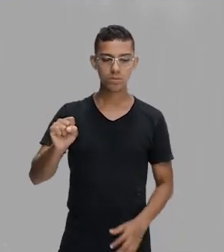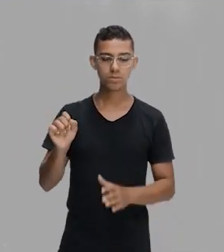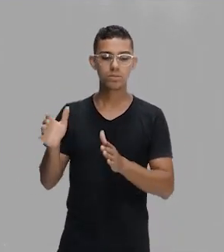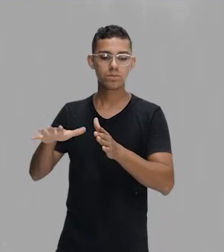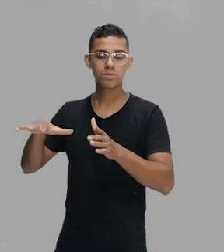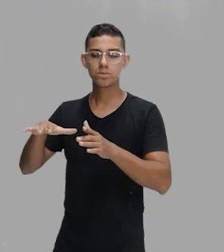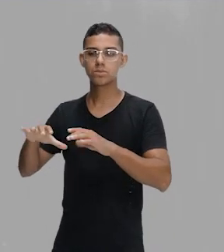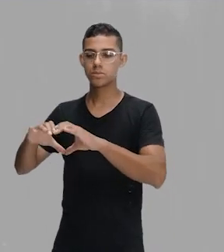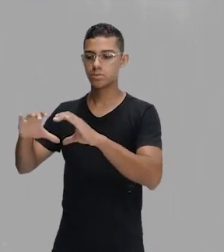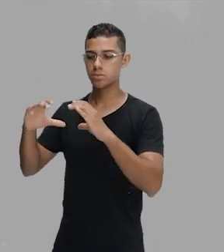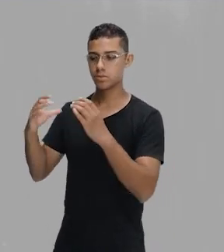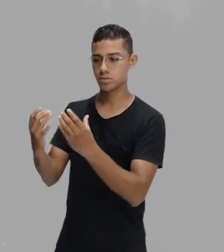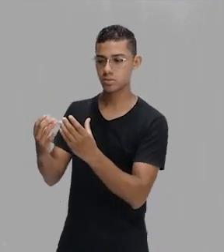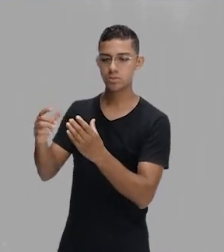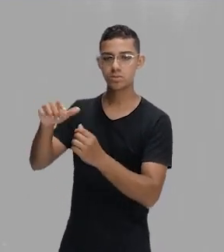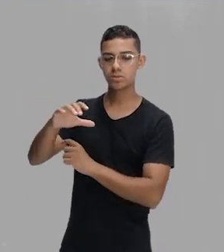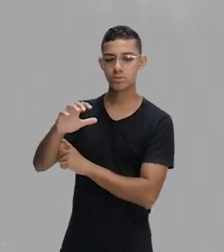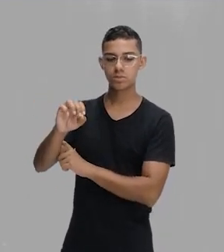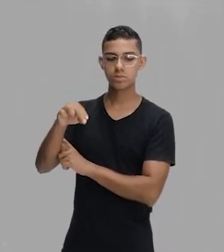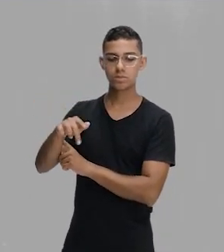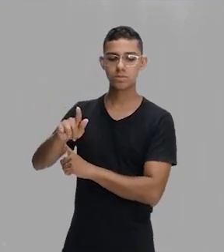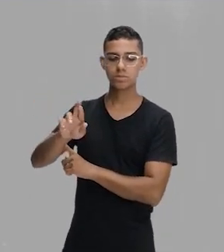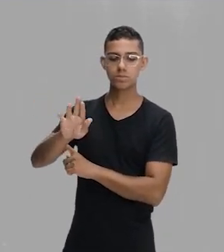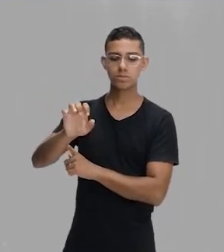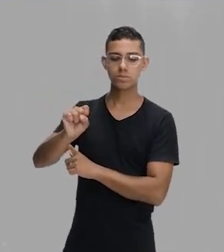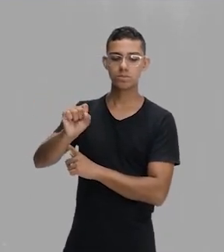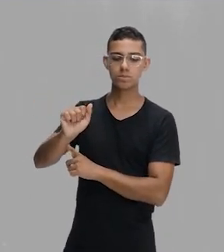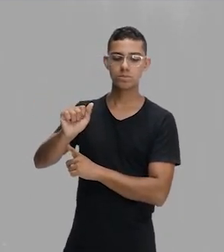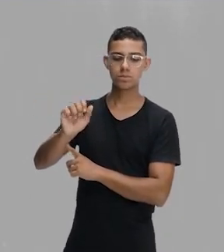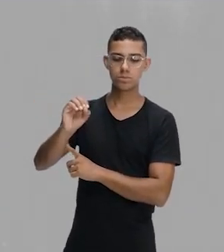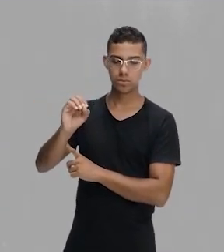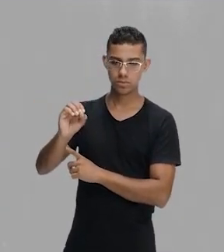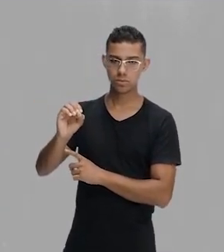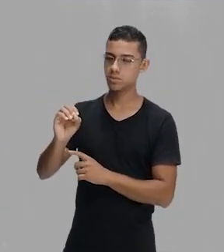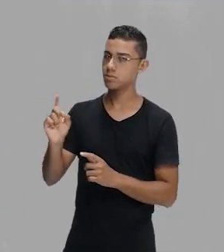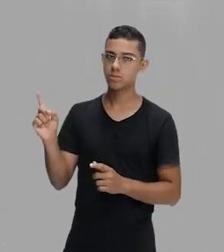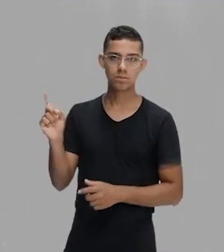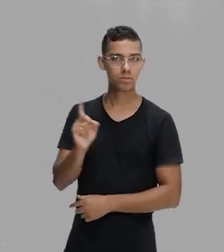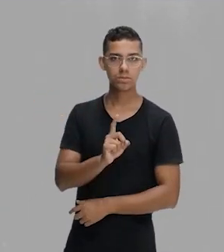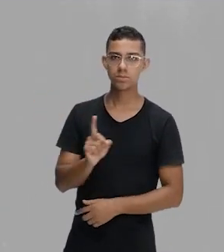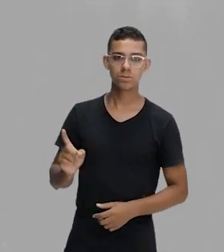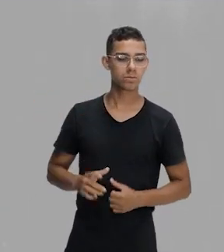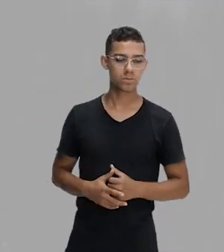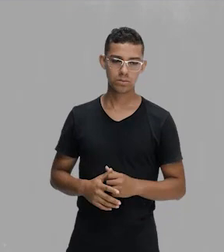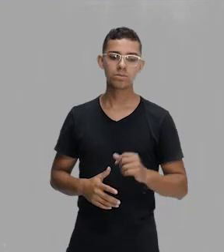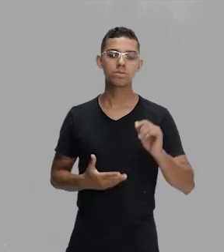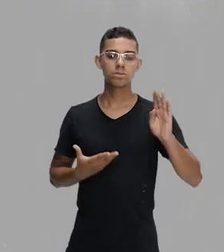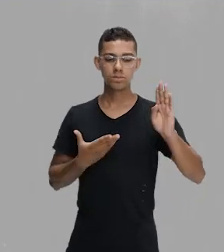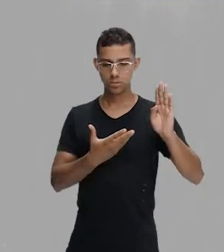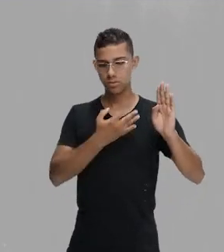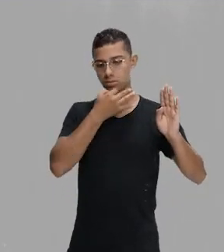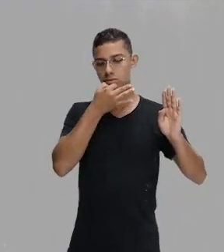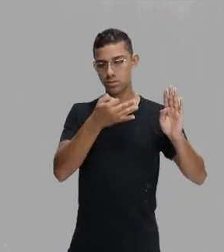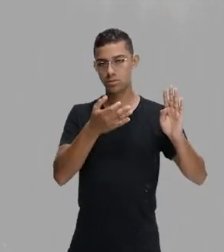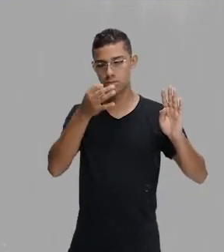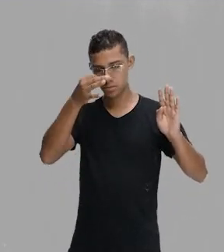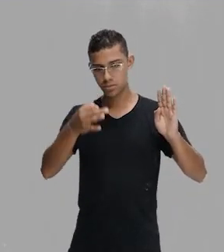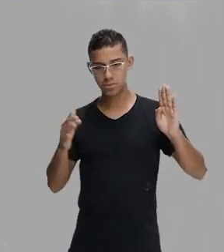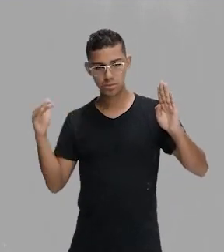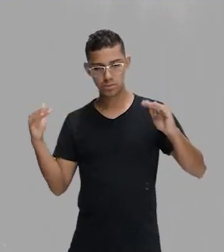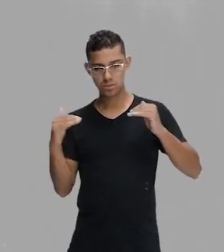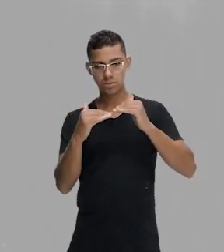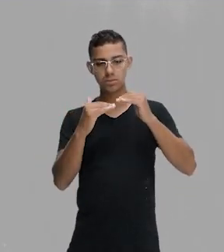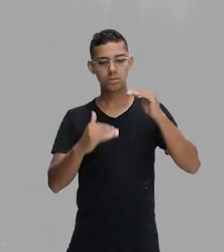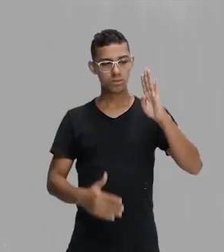Não, negativo. Então, veja só, aqui nós temos uma sugestão para vocês na letra B de bola.